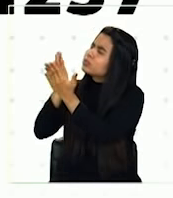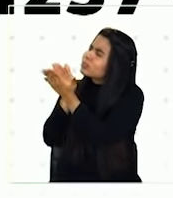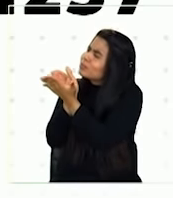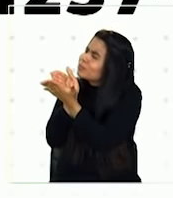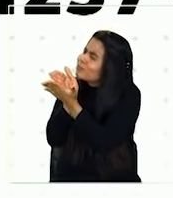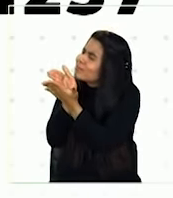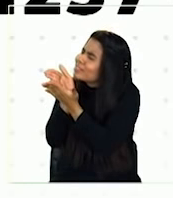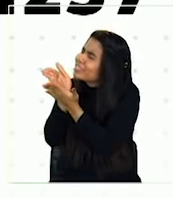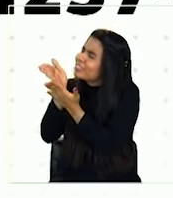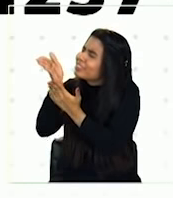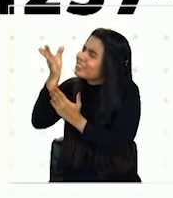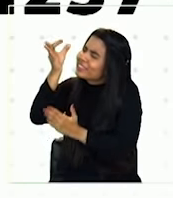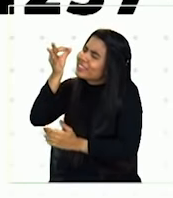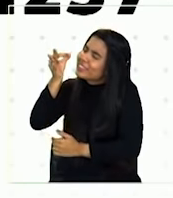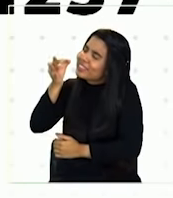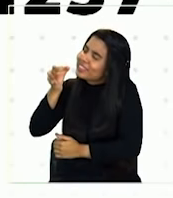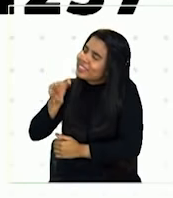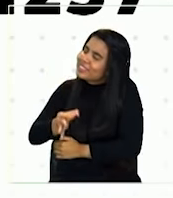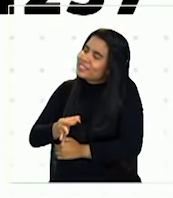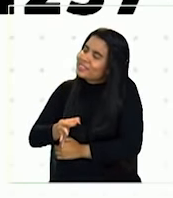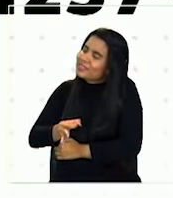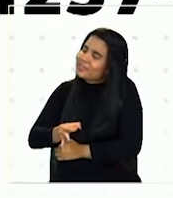corretamente.